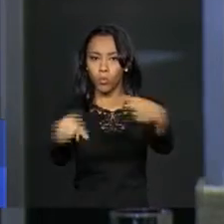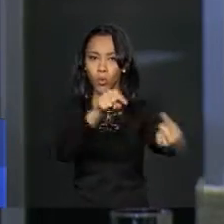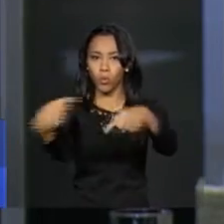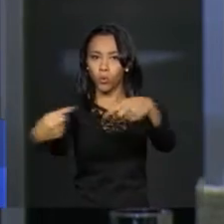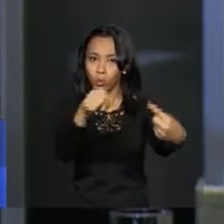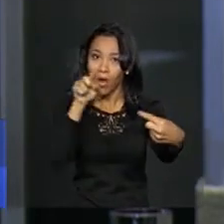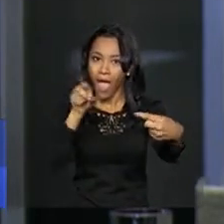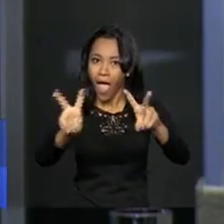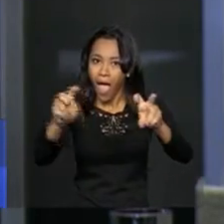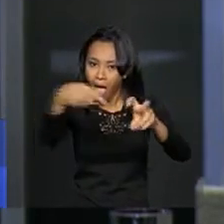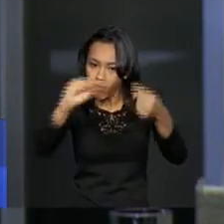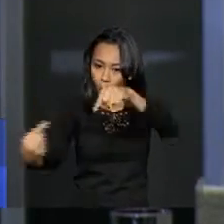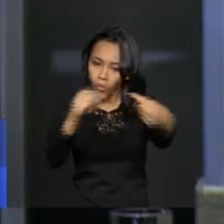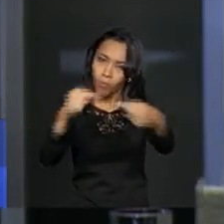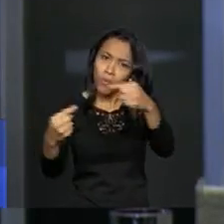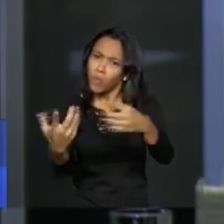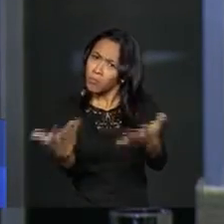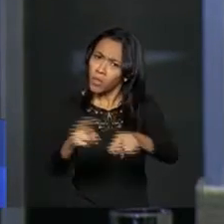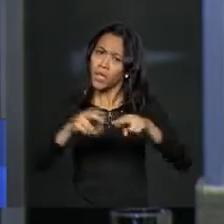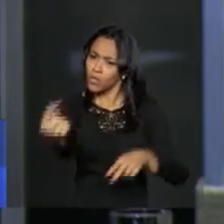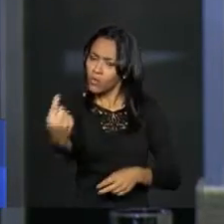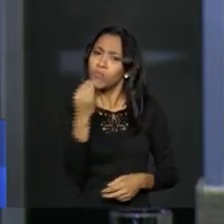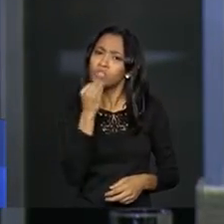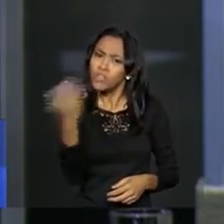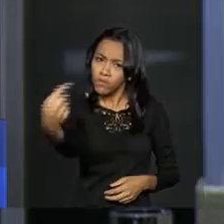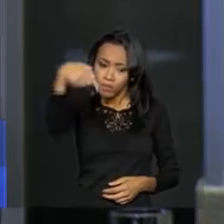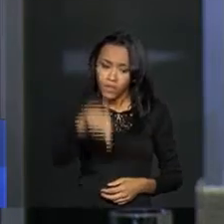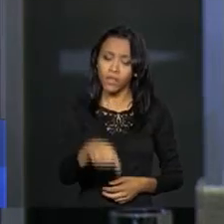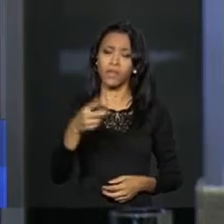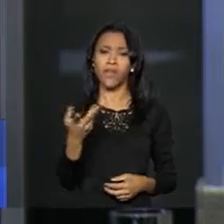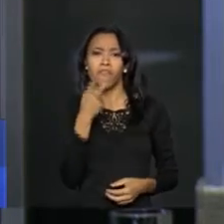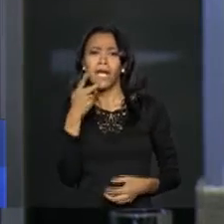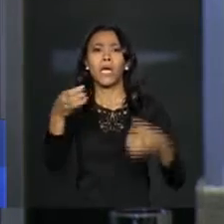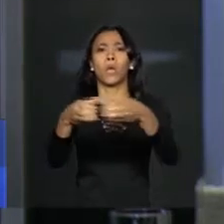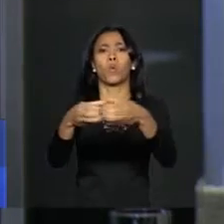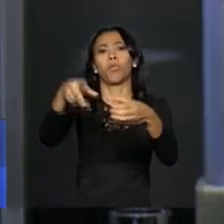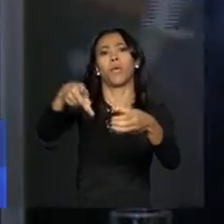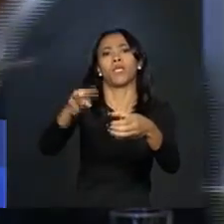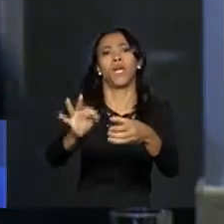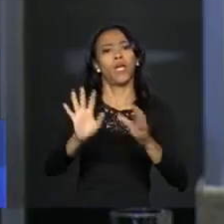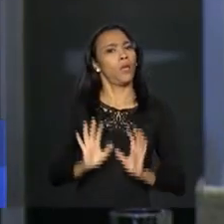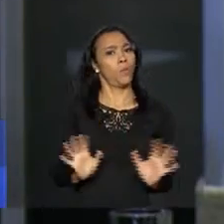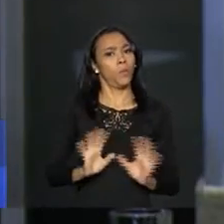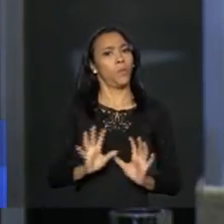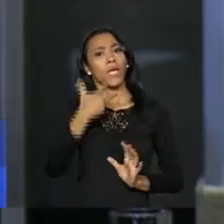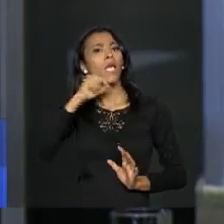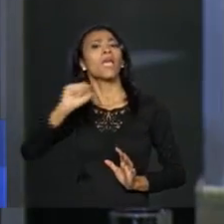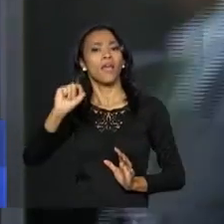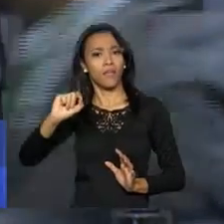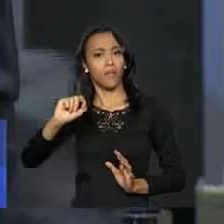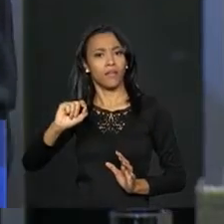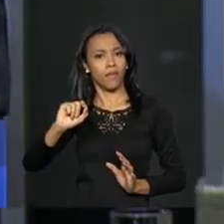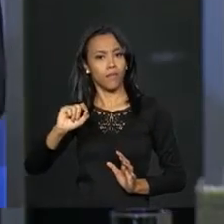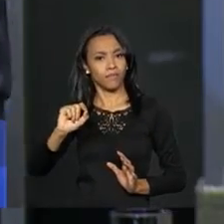Por que o Osmar não fala do Petrolão como um todo? Vem dizer que é o PT? Quem é que está envolvido? Quem é que é réu? Quem é que está condenado? Não